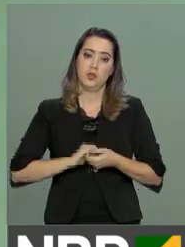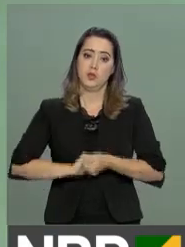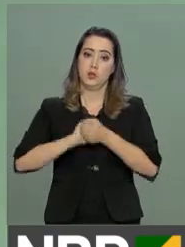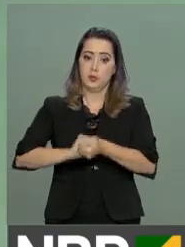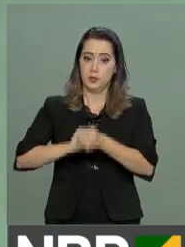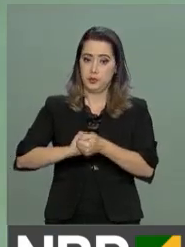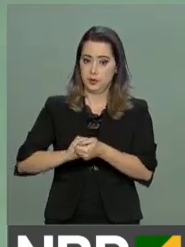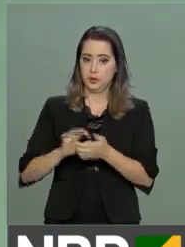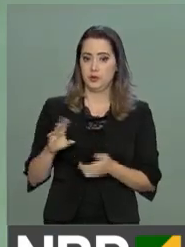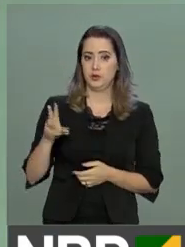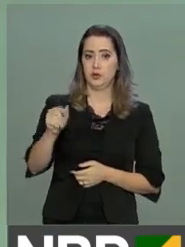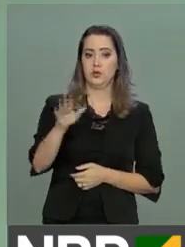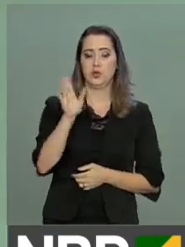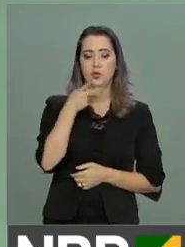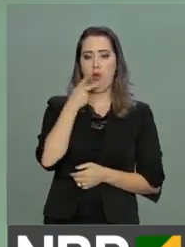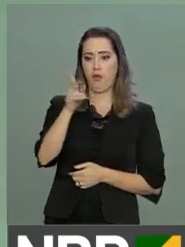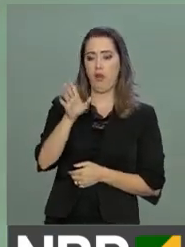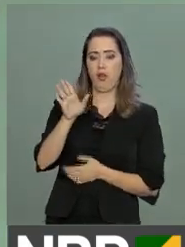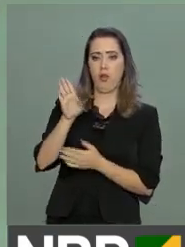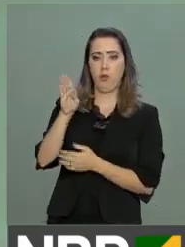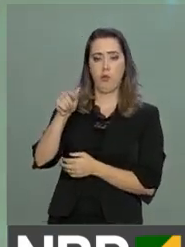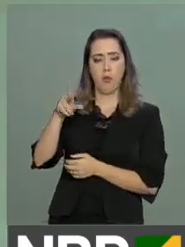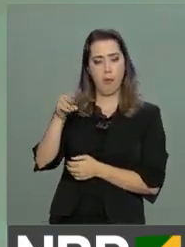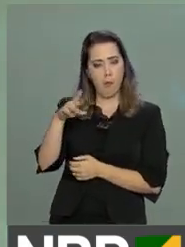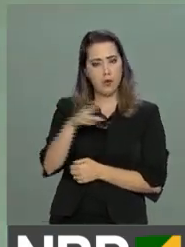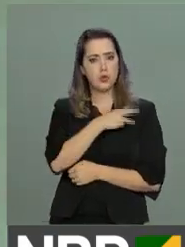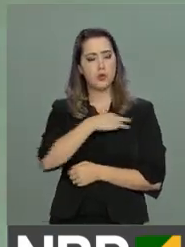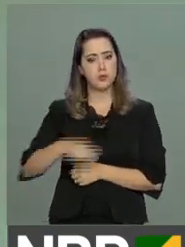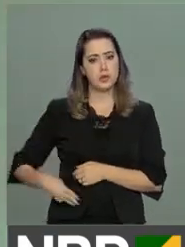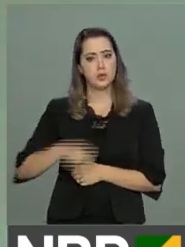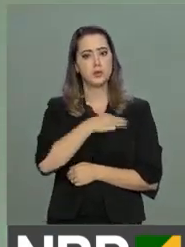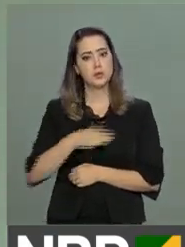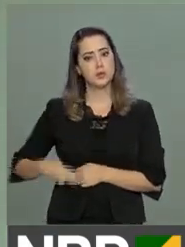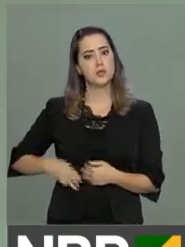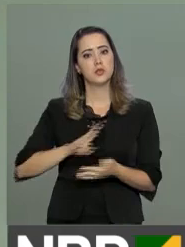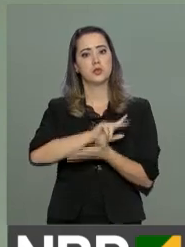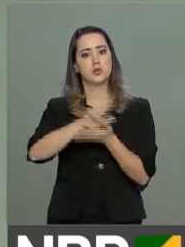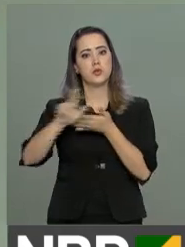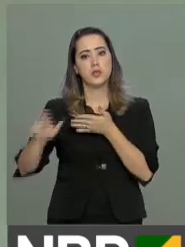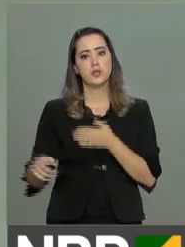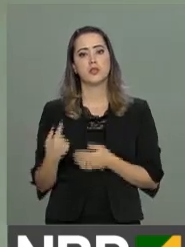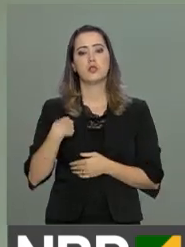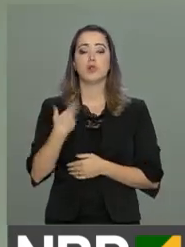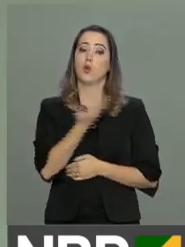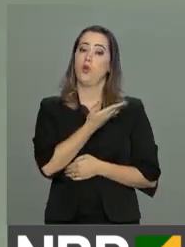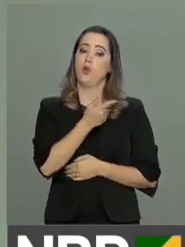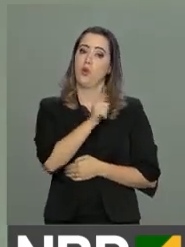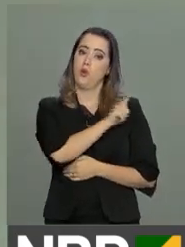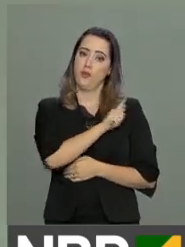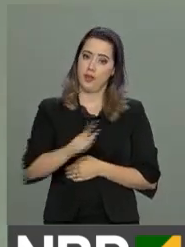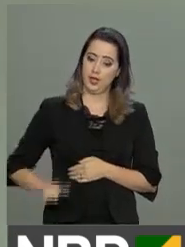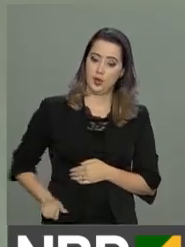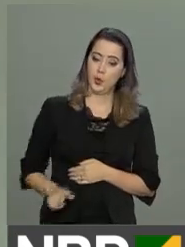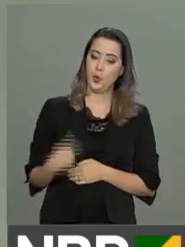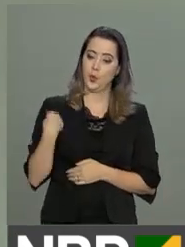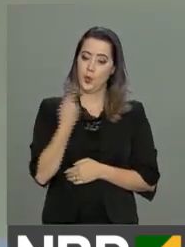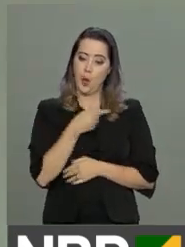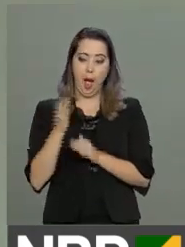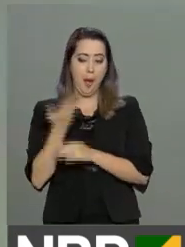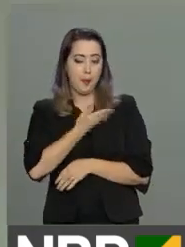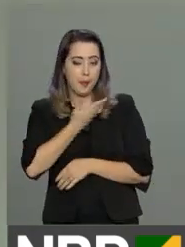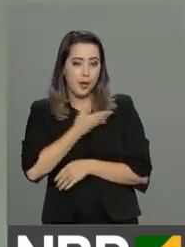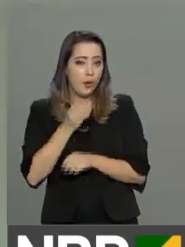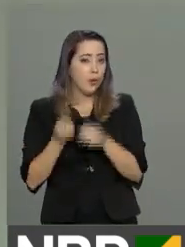cumprimentar a todos, já cumprimentei o Baldi, o Esteves, o nosso governador, meu colega da Constituinte, o